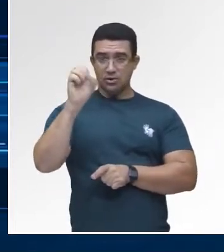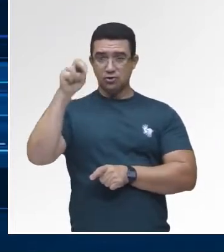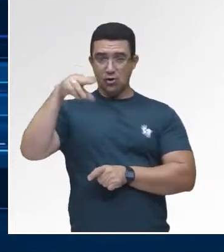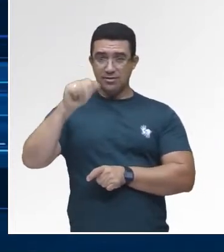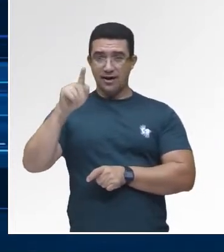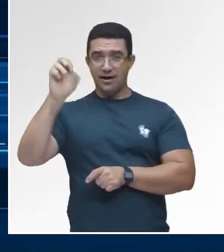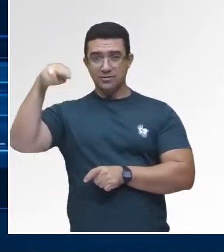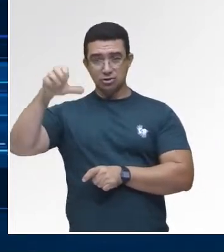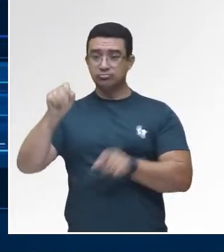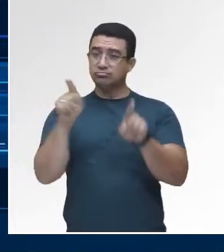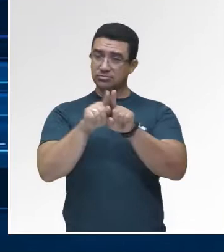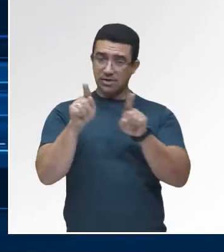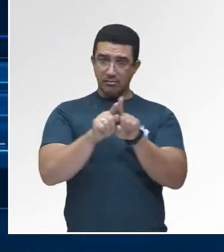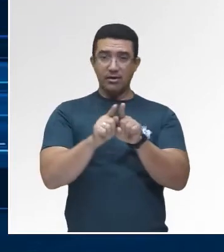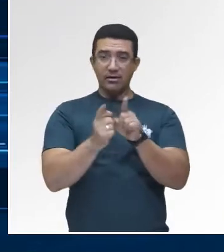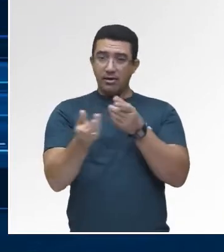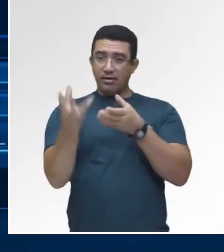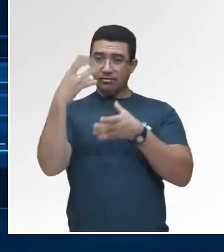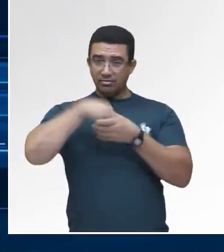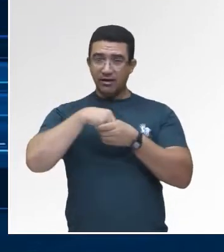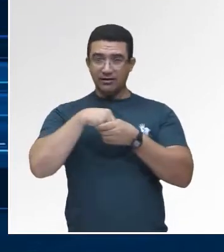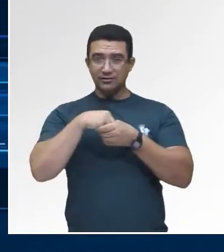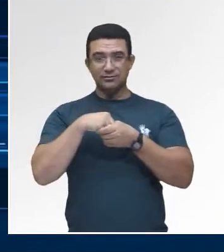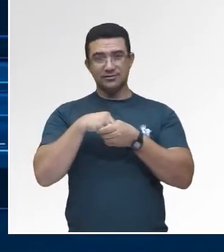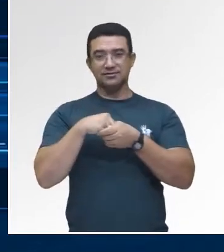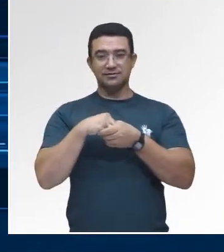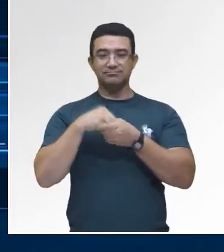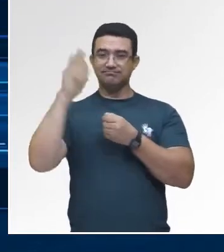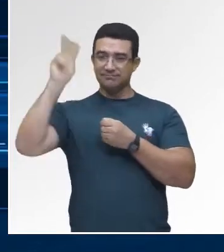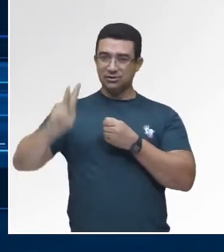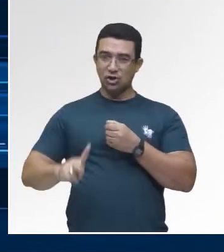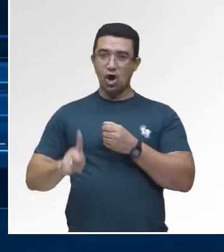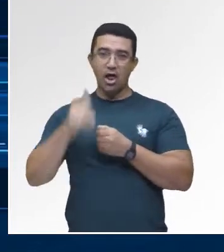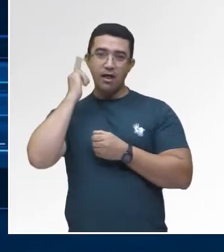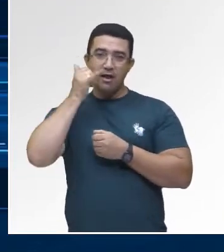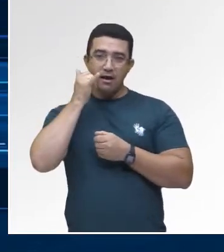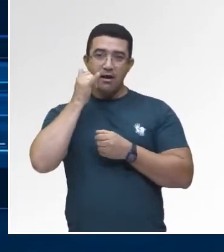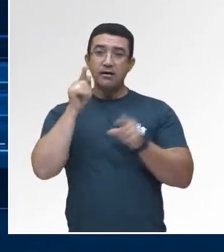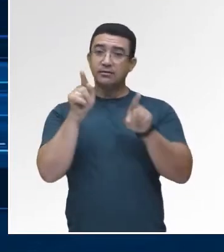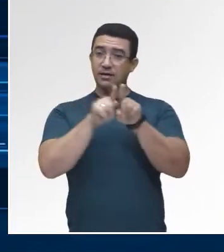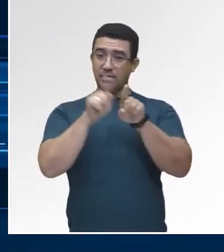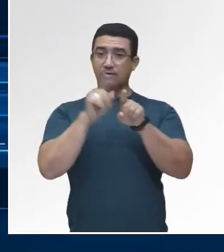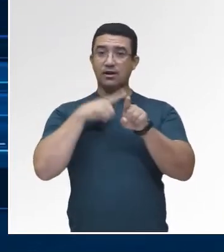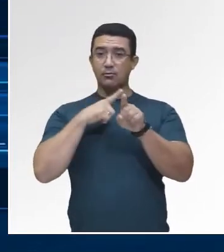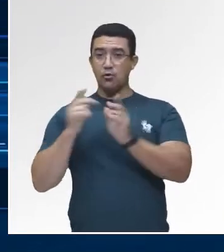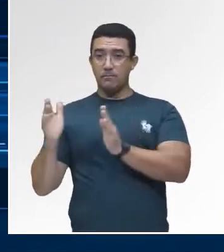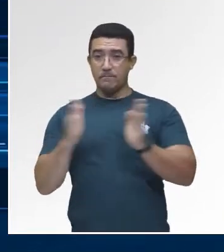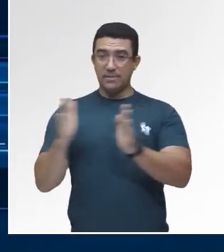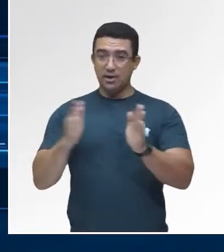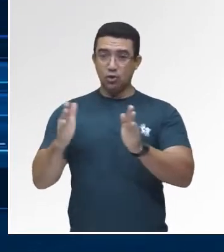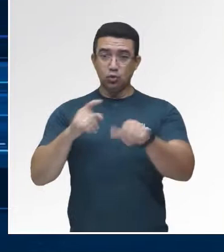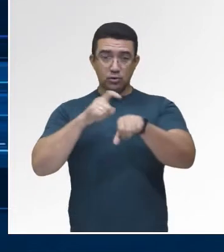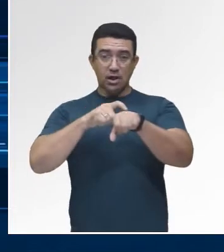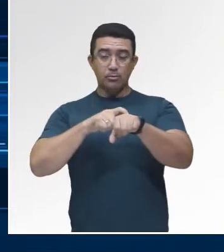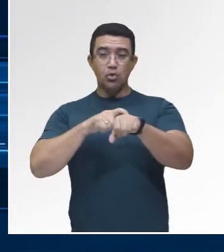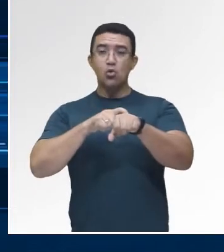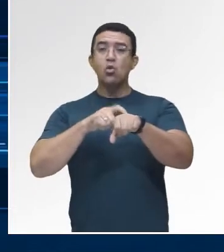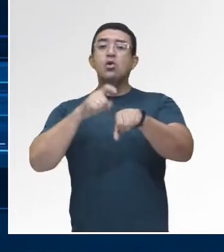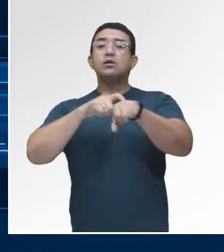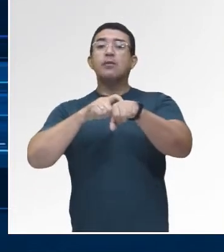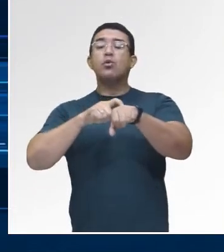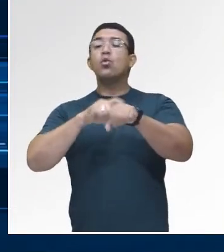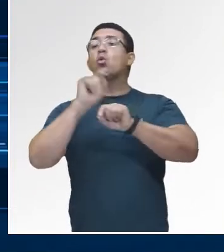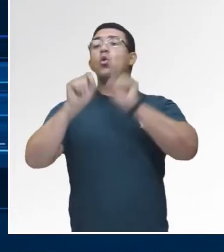desenrolar da narrativa. Temos também o tempo, que é quando a ação se passa, né? O tempo onde